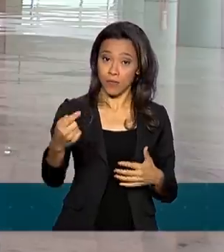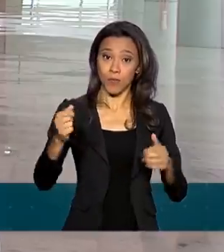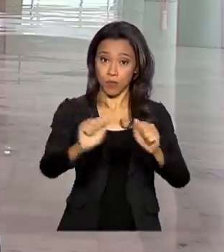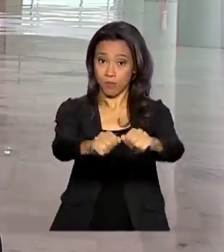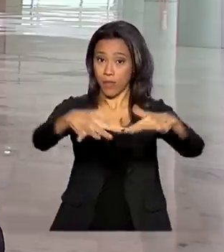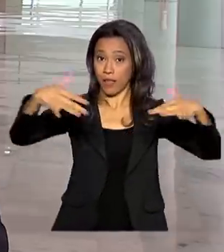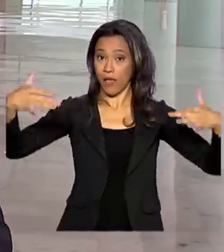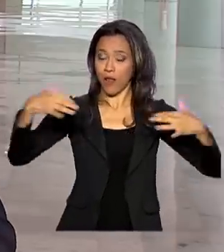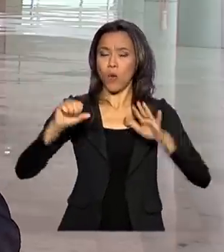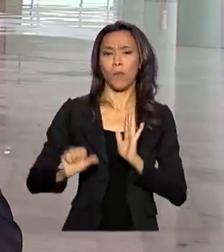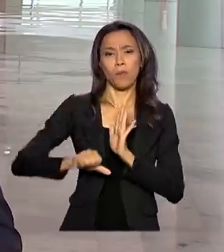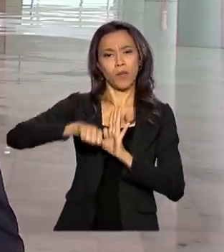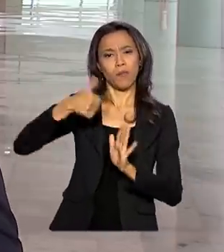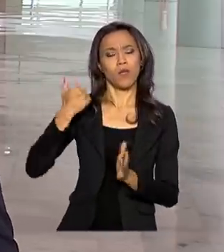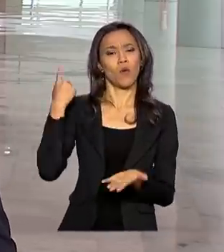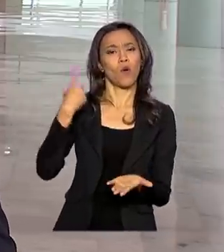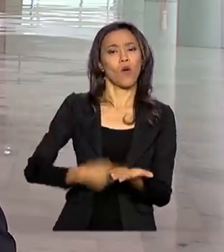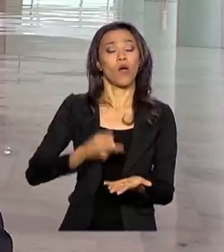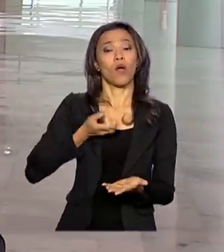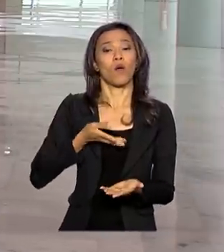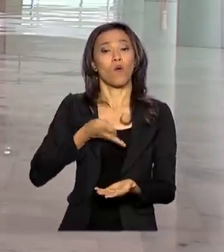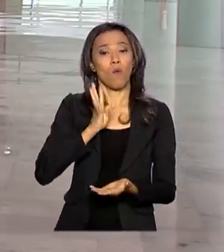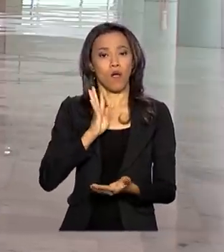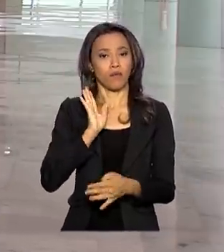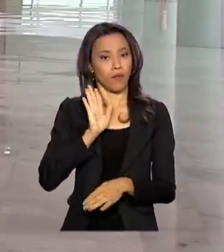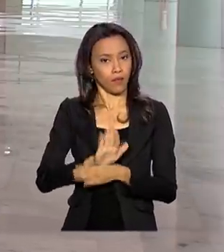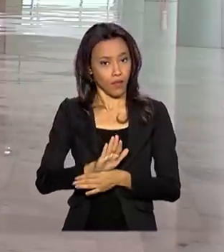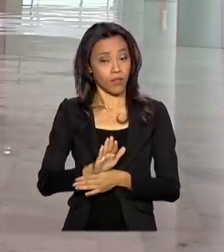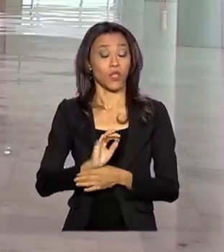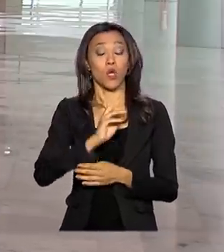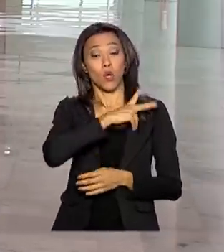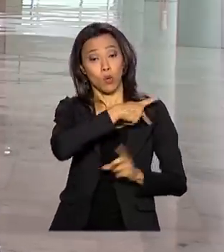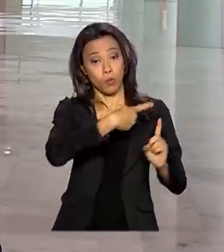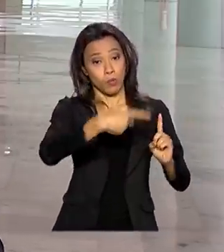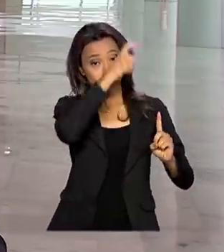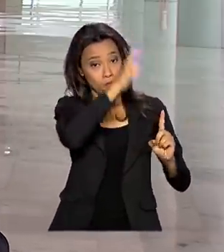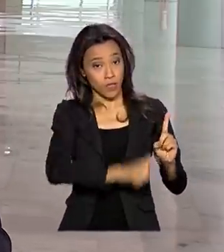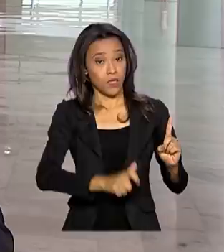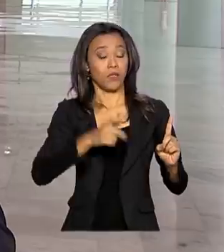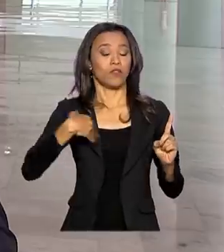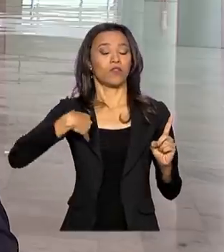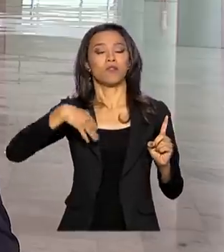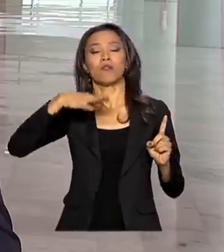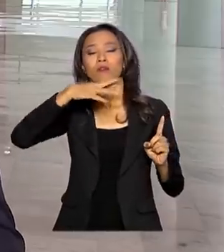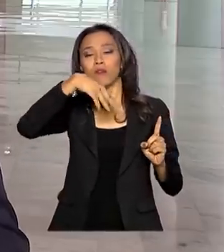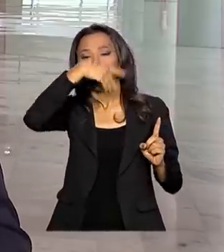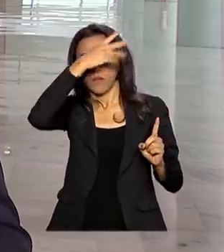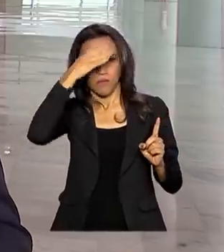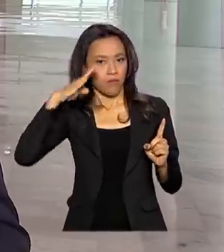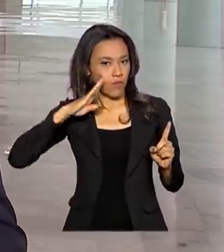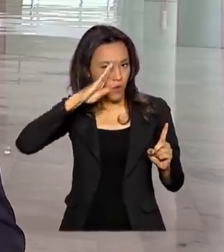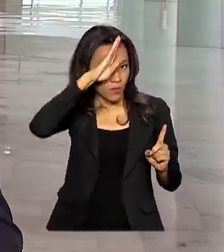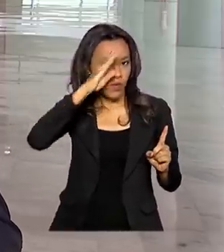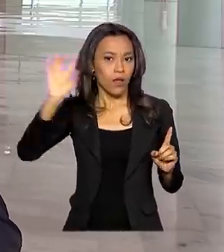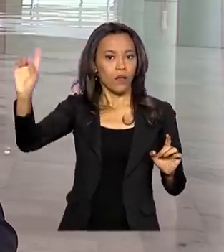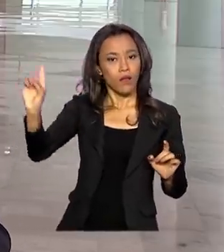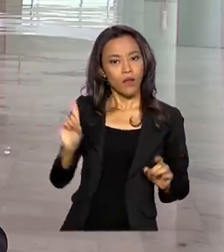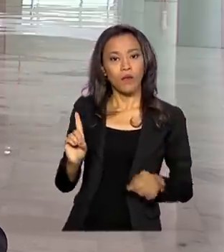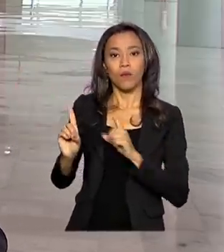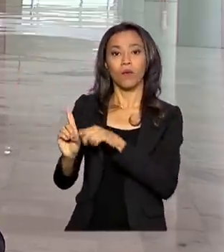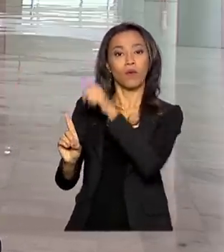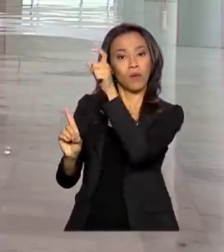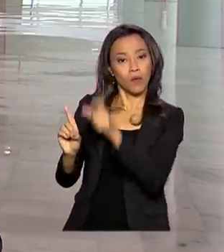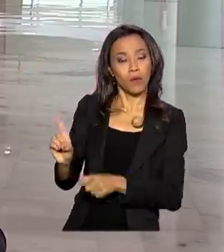primeiro está marcado para às 4 da tarde presidente jair bolsonaro vai receber o presidente da rússia vladimir putin e aí eles devem